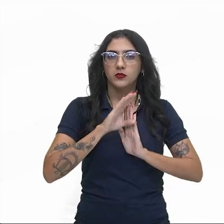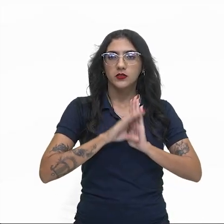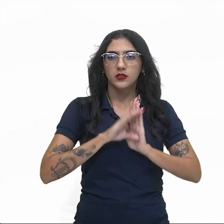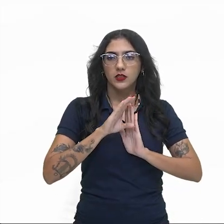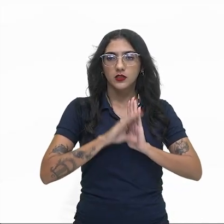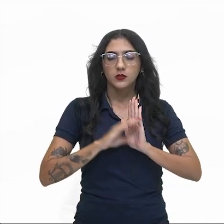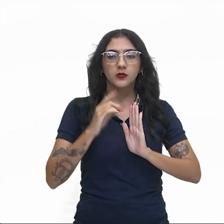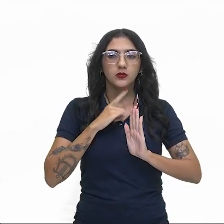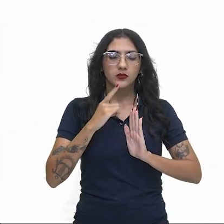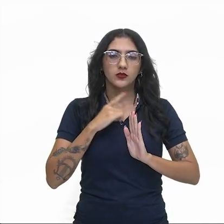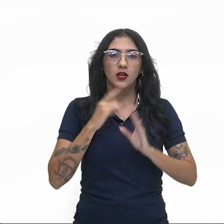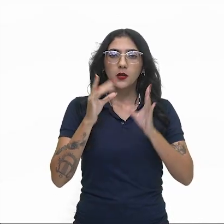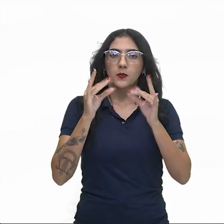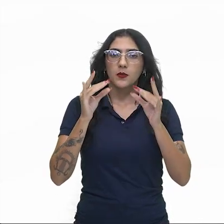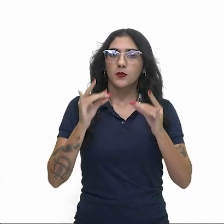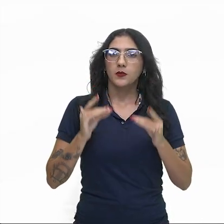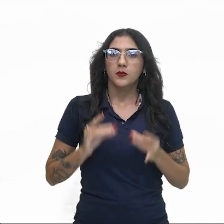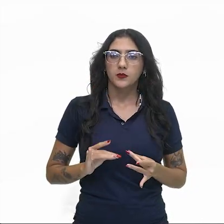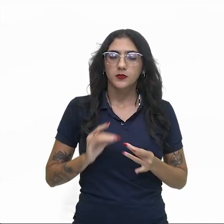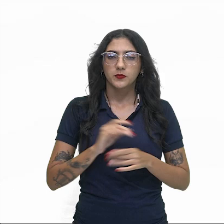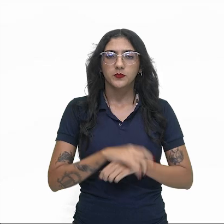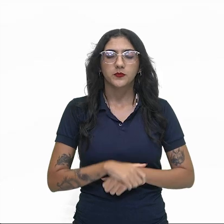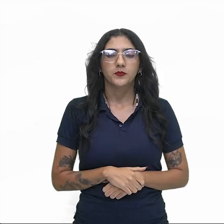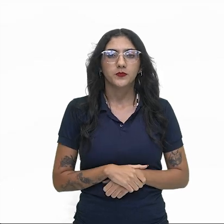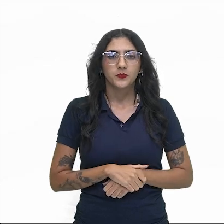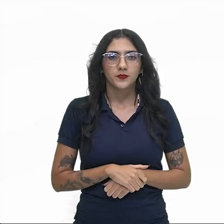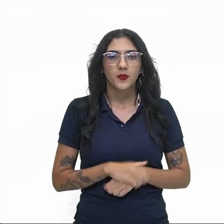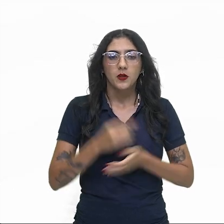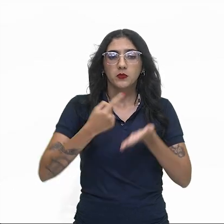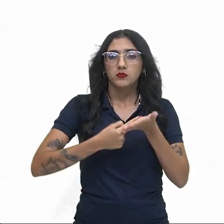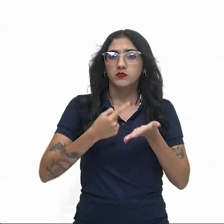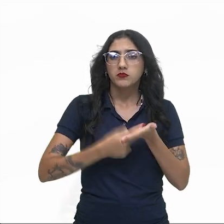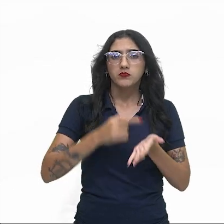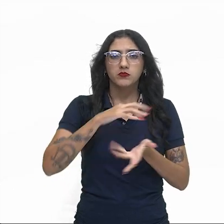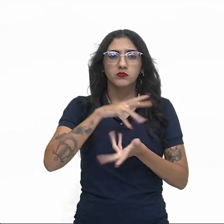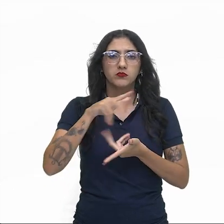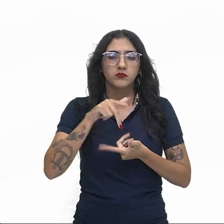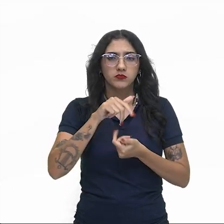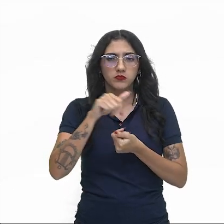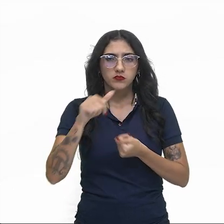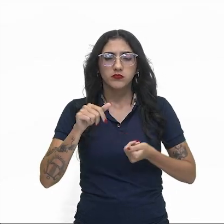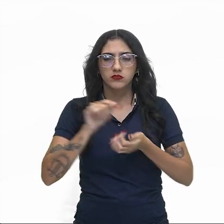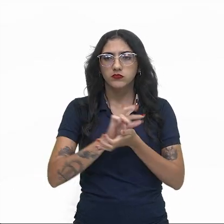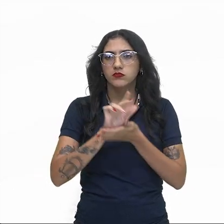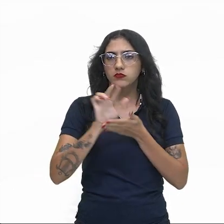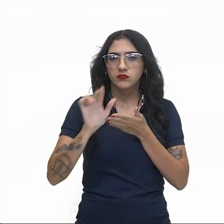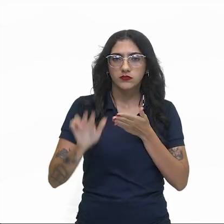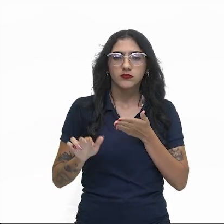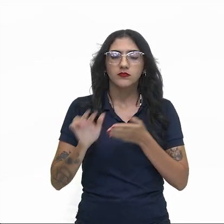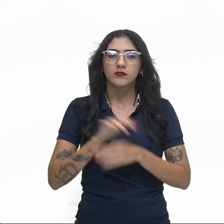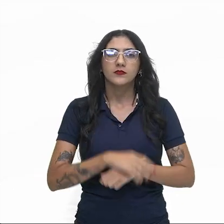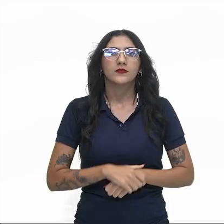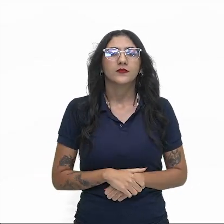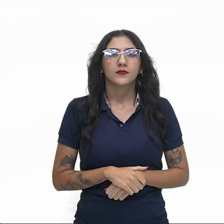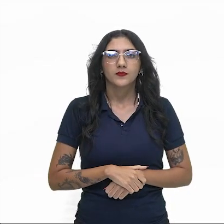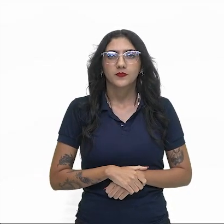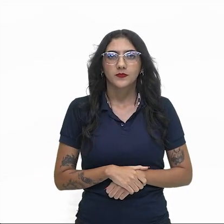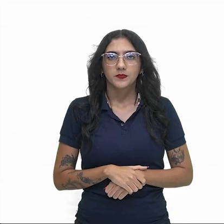que é feito nos tratados internacionais. Entitled, freedoms,